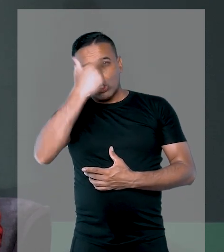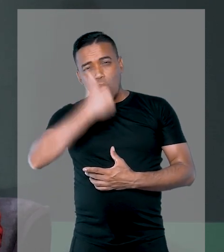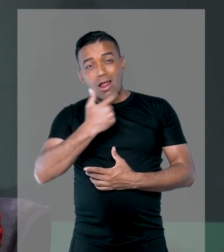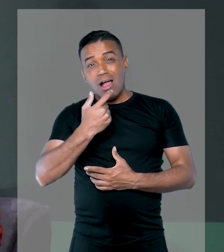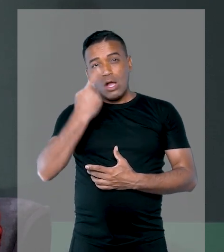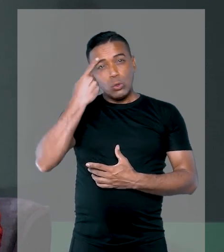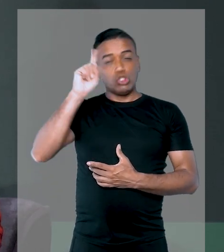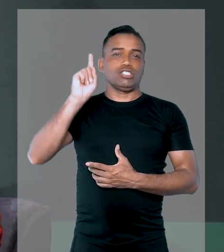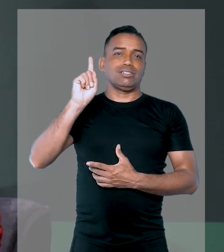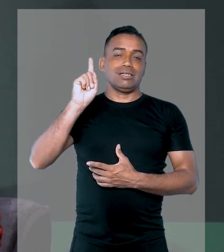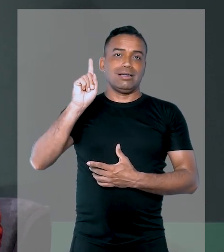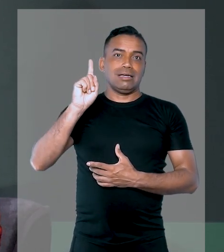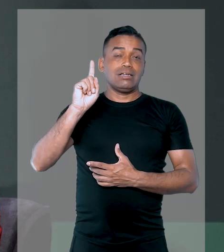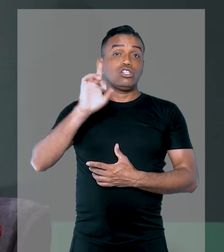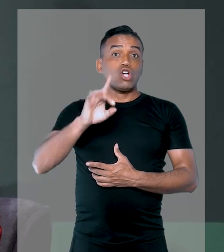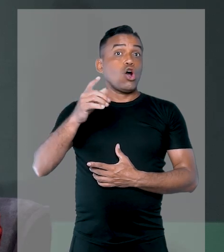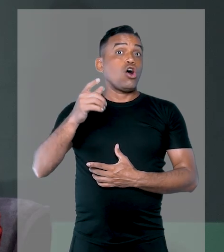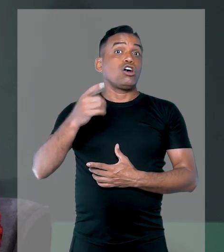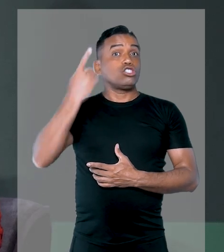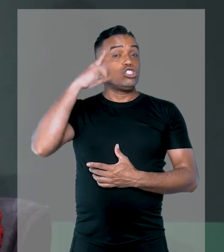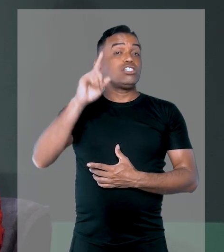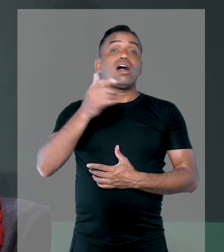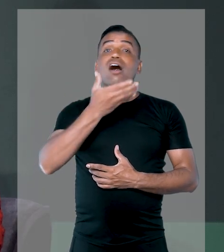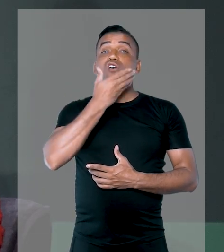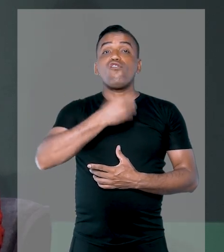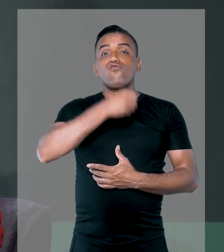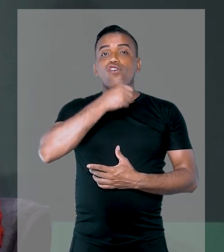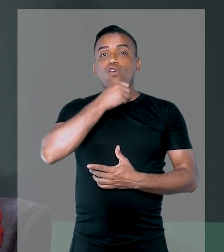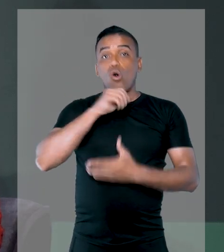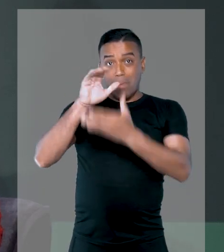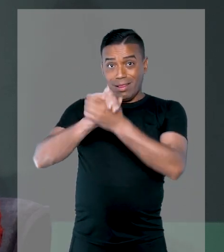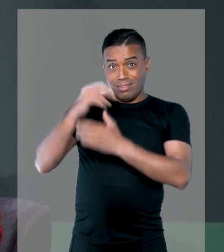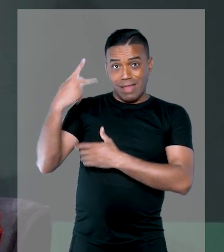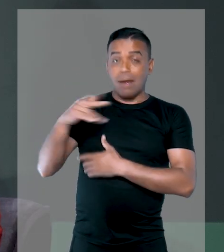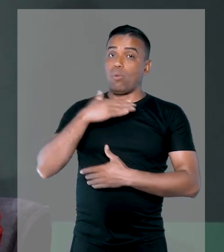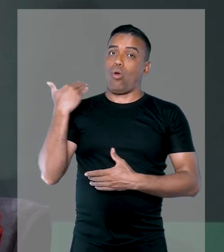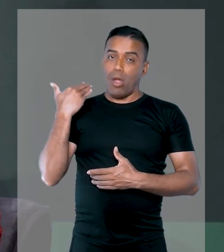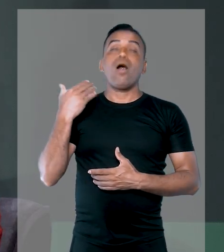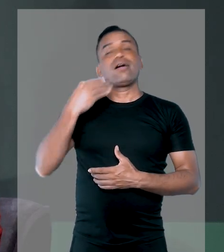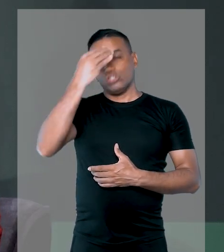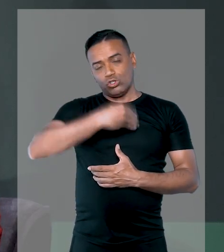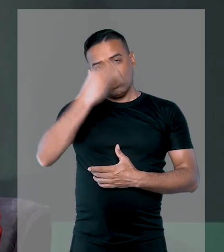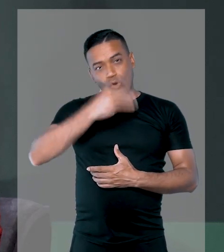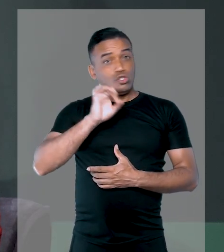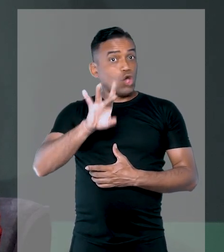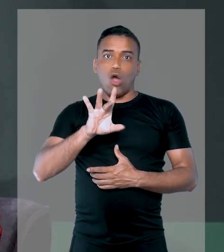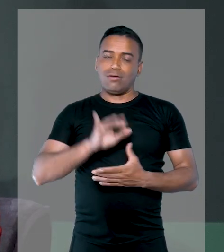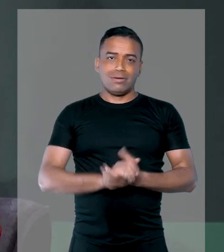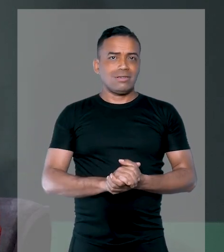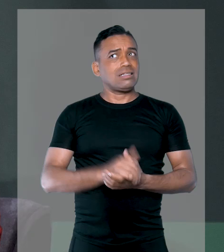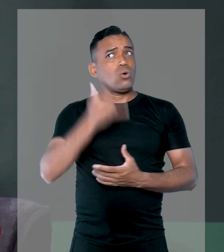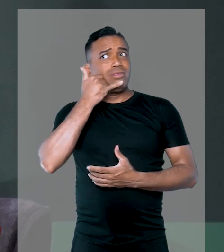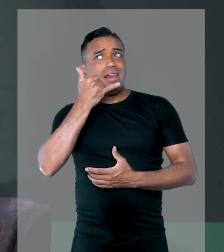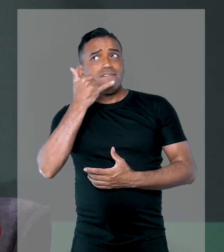meu avô, marido dela, faleceu. E como a conversa era por telefone, eu não conseguia ver